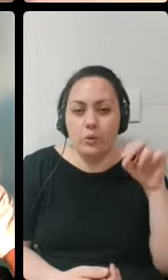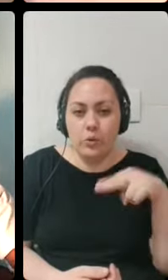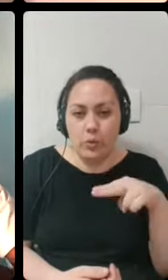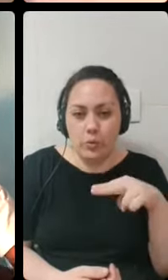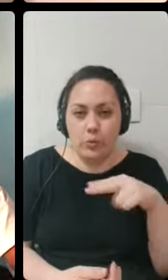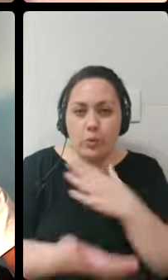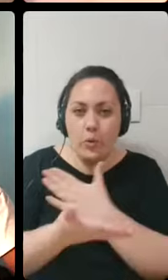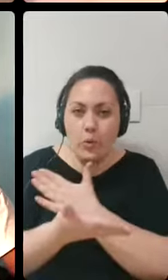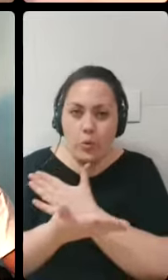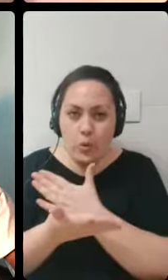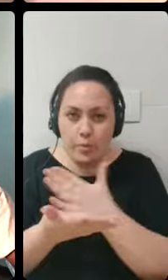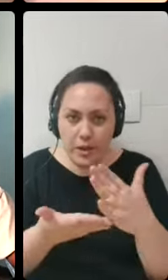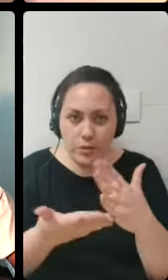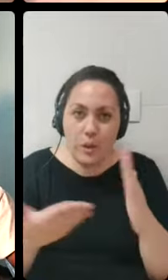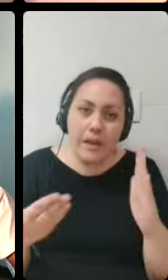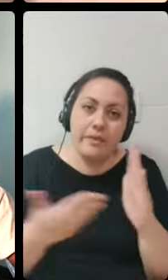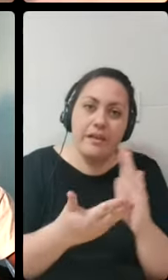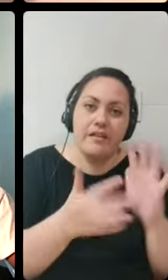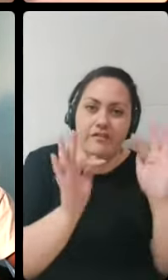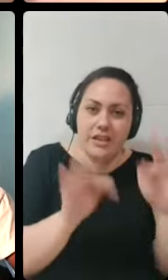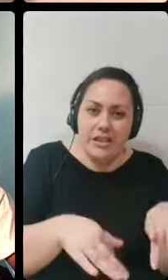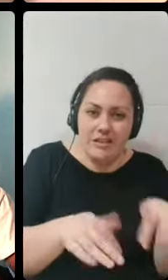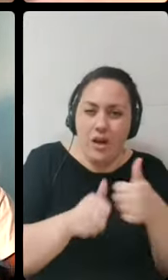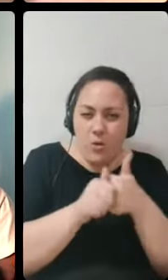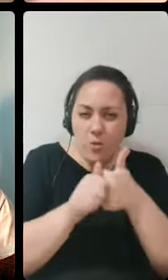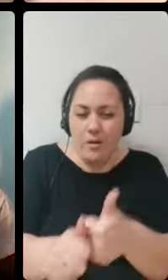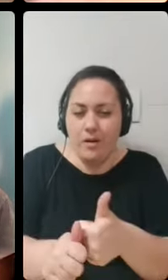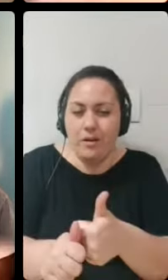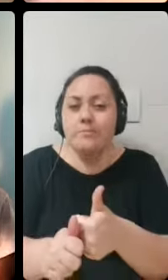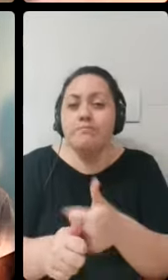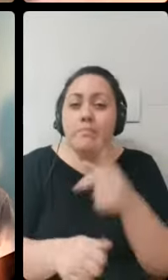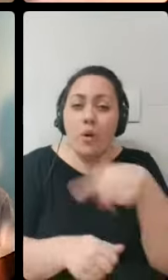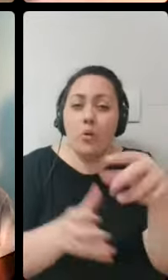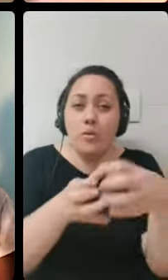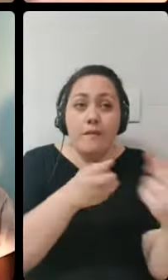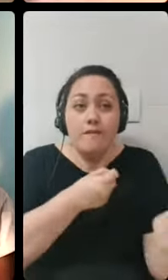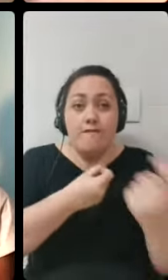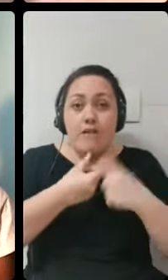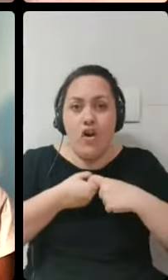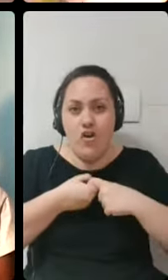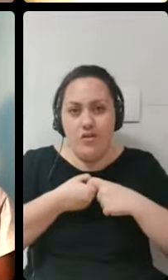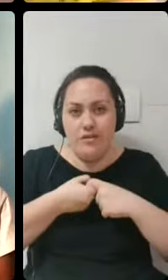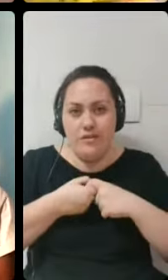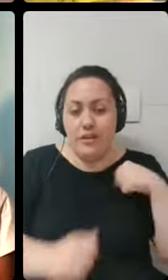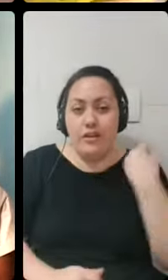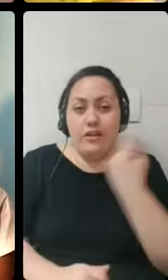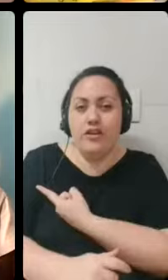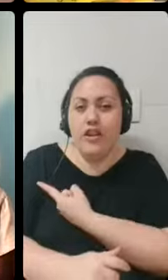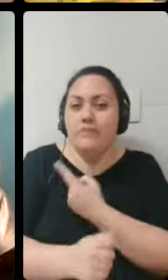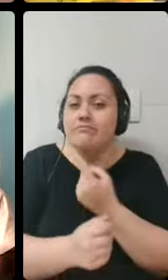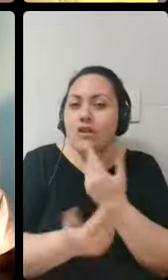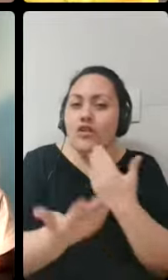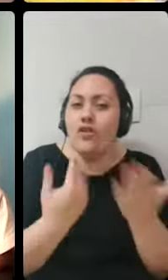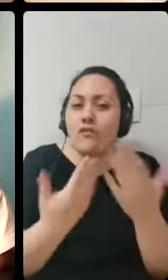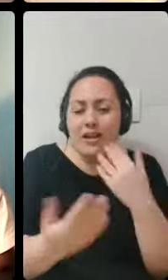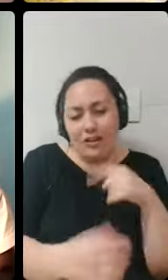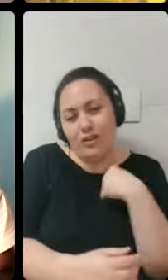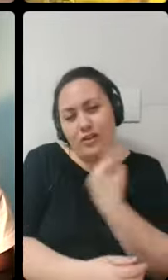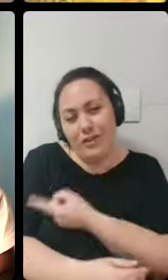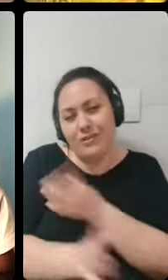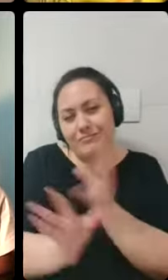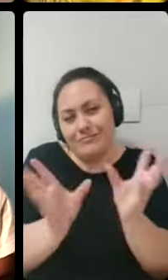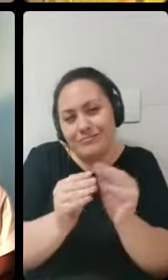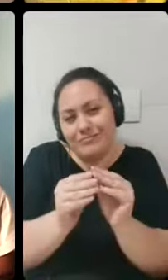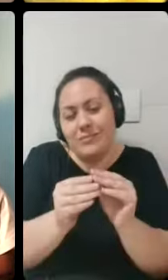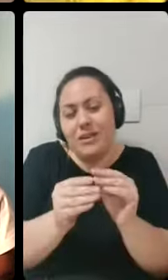diálogo com um grupo que volta, né? A gente, que eu digo, né, o Núcleo de Apoio Psicopedagógico, conversa com vocês quando vocês voltam